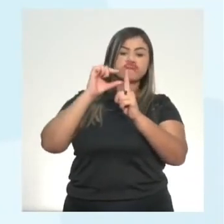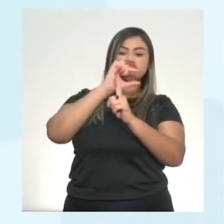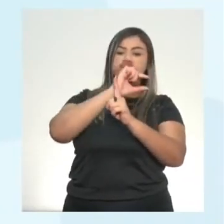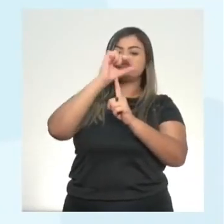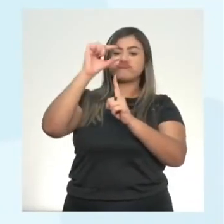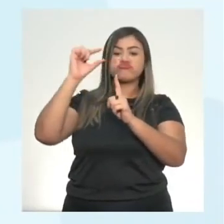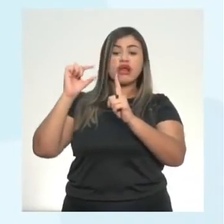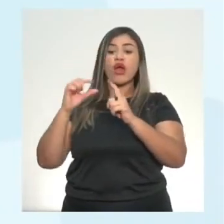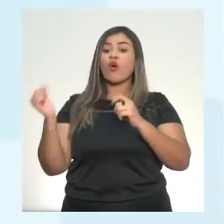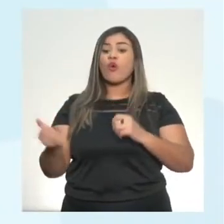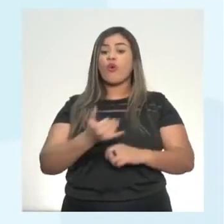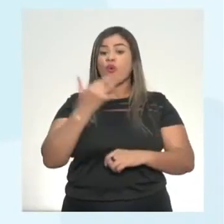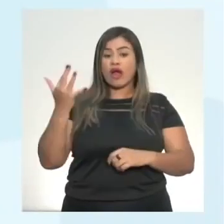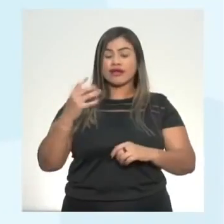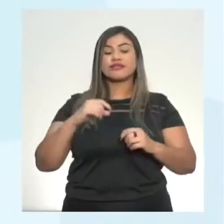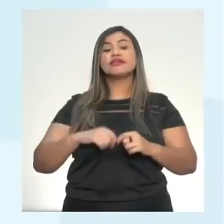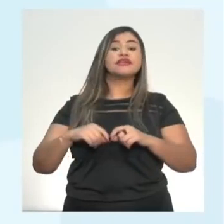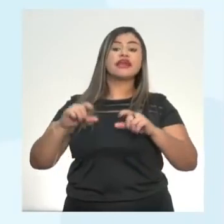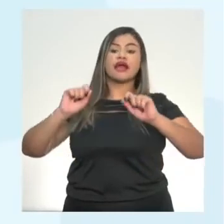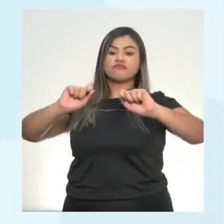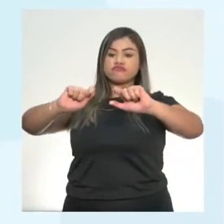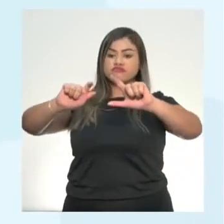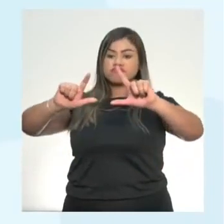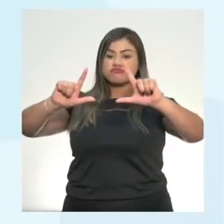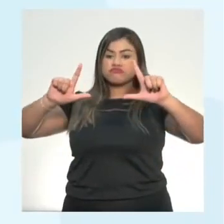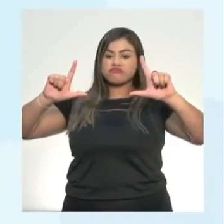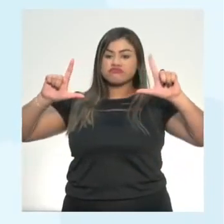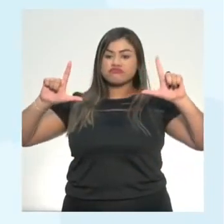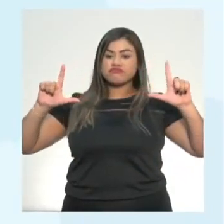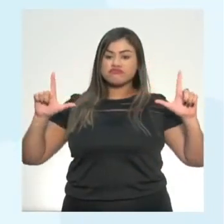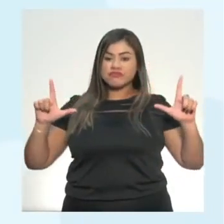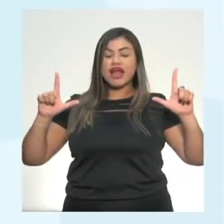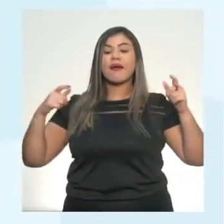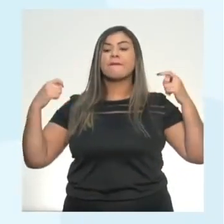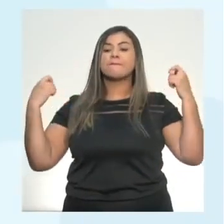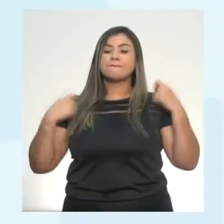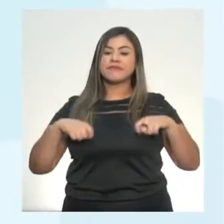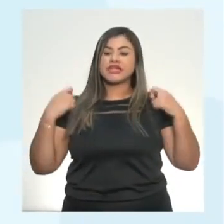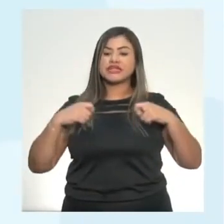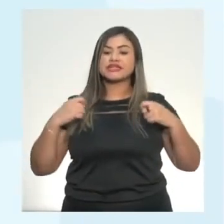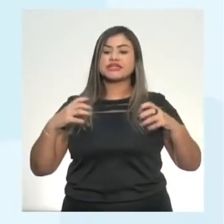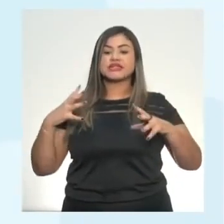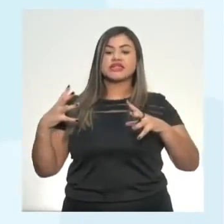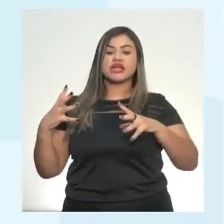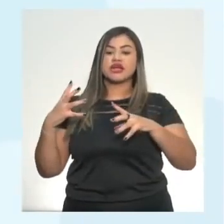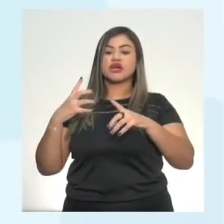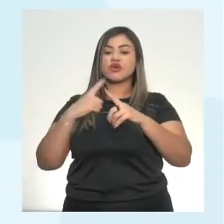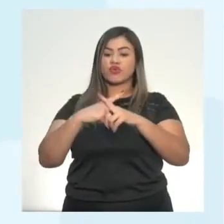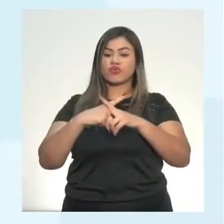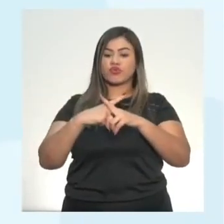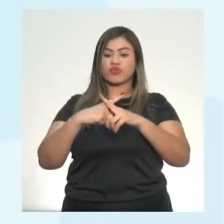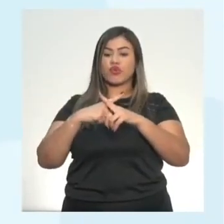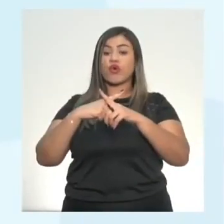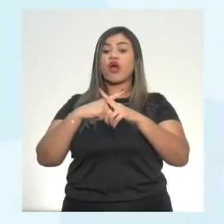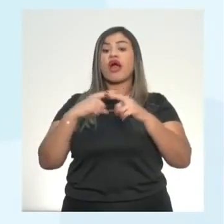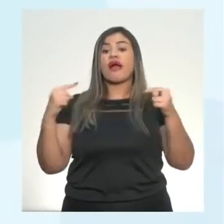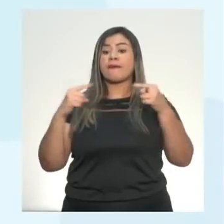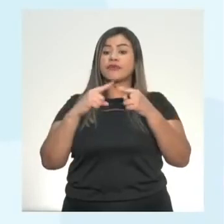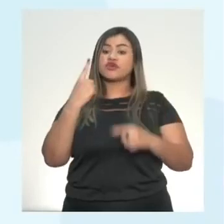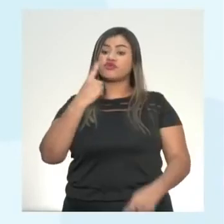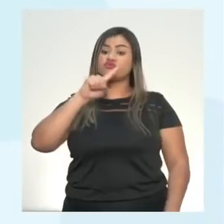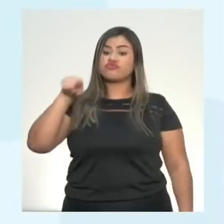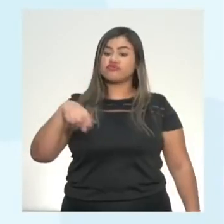você ampliar essa figura, você tem que efetuar esta multiplicação por